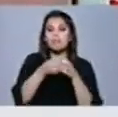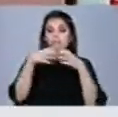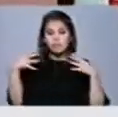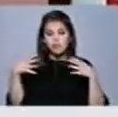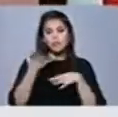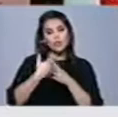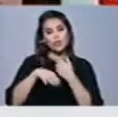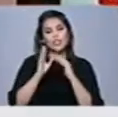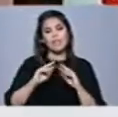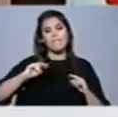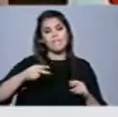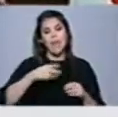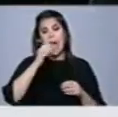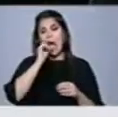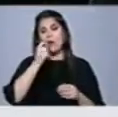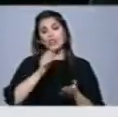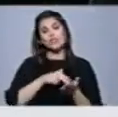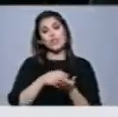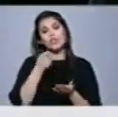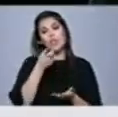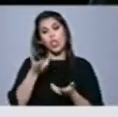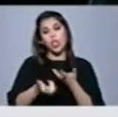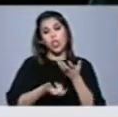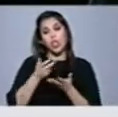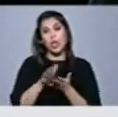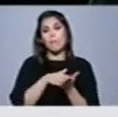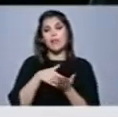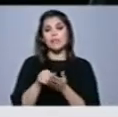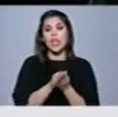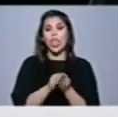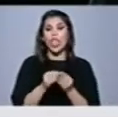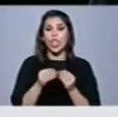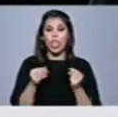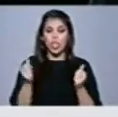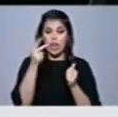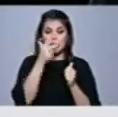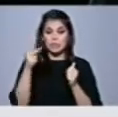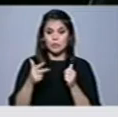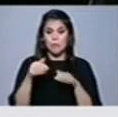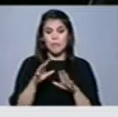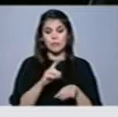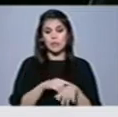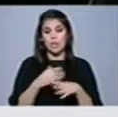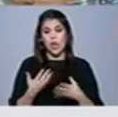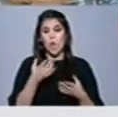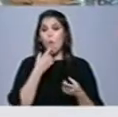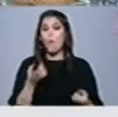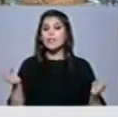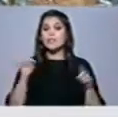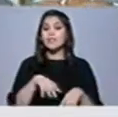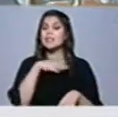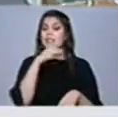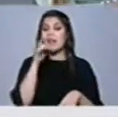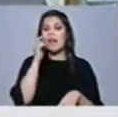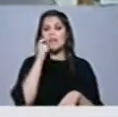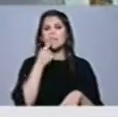deixar que a água comece então a fervilhar, que a manteiga derreta na totalidade antes de juntarmos a farinha. E já agora, novamente, vou repetir para